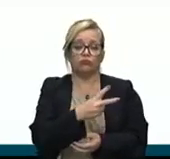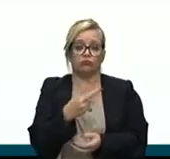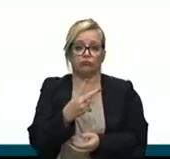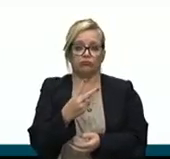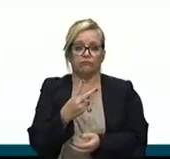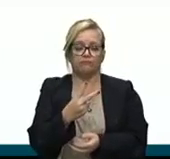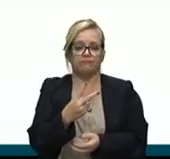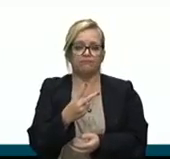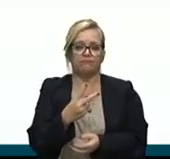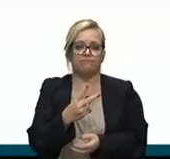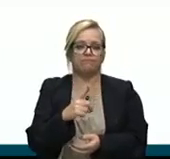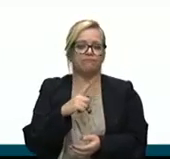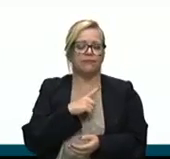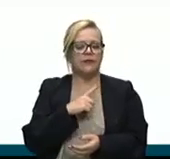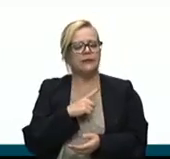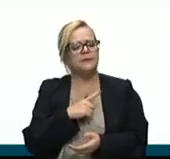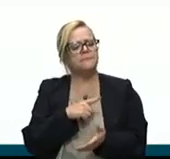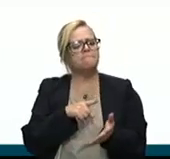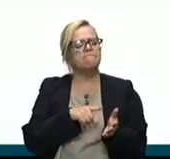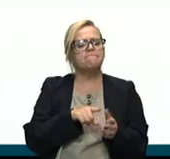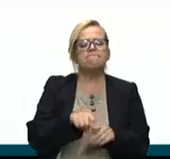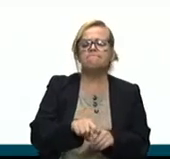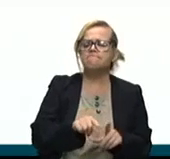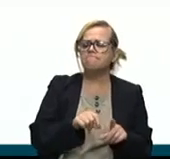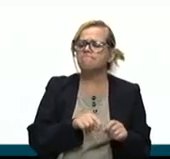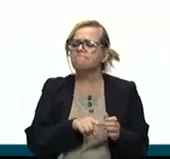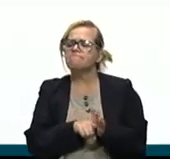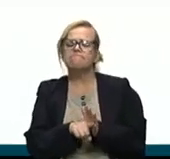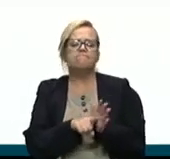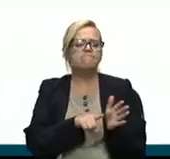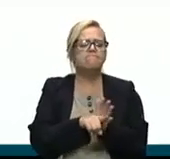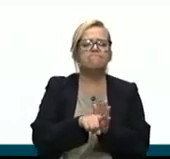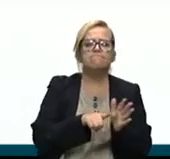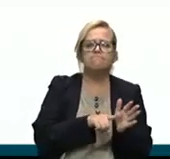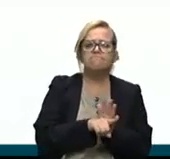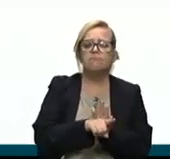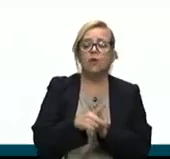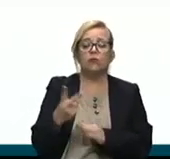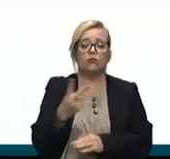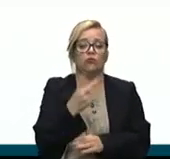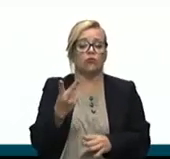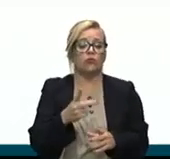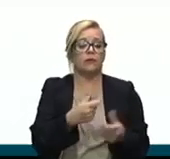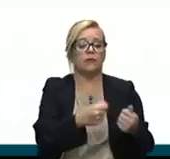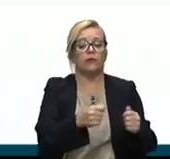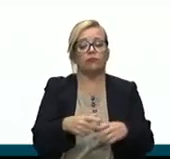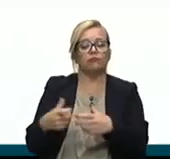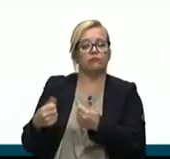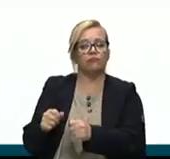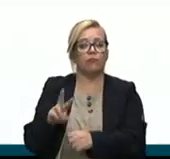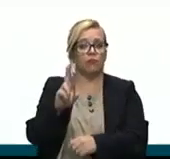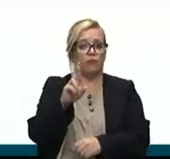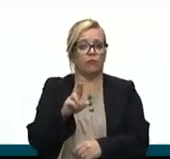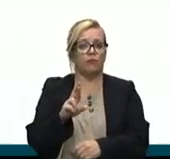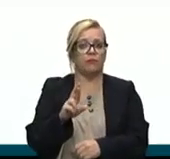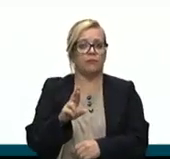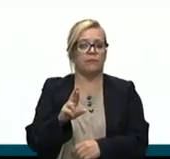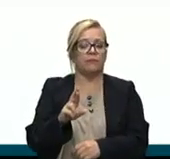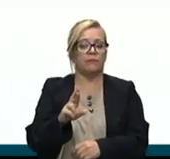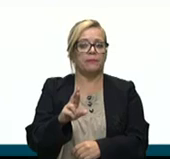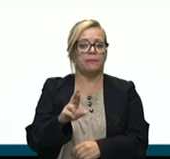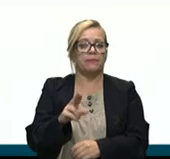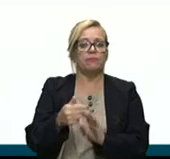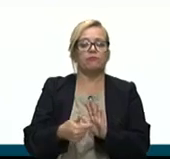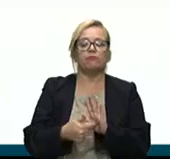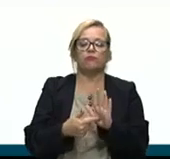e estabelecendo aí a hipótese, né, sendo aceita a hipótese de dependência entre essas duas variáveis, o R ele é determinado